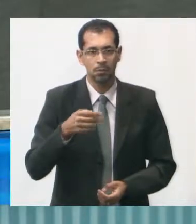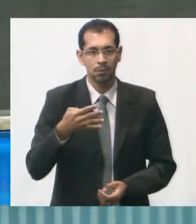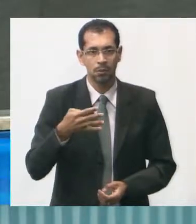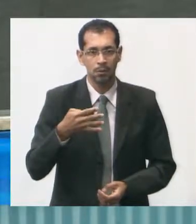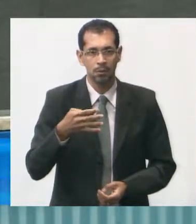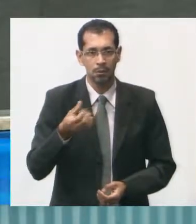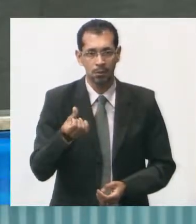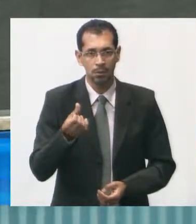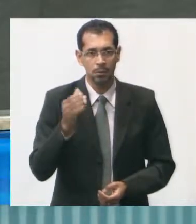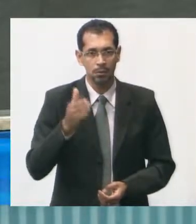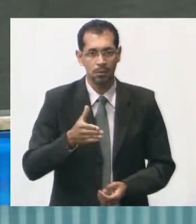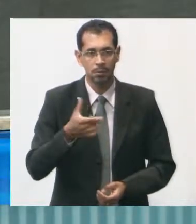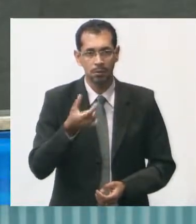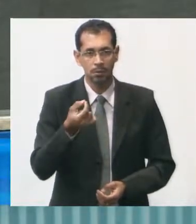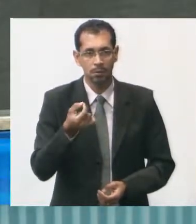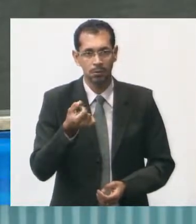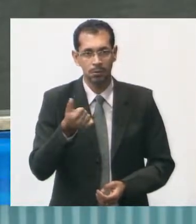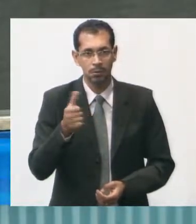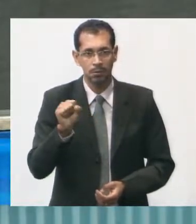0014-657-46-2018.